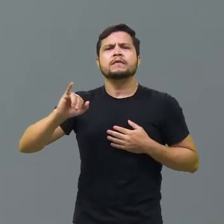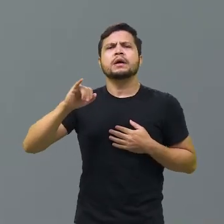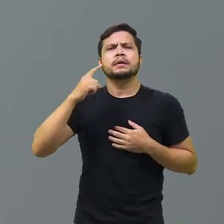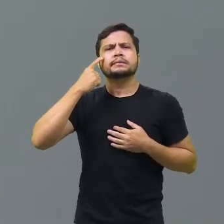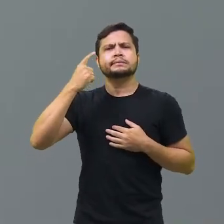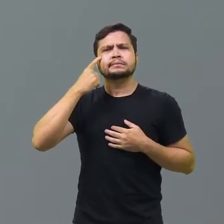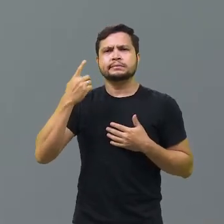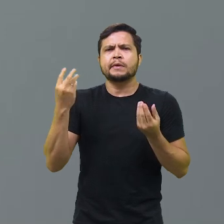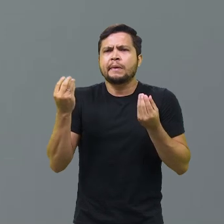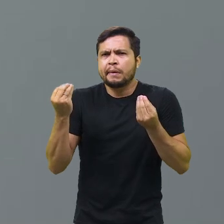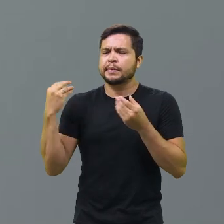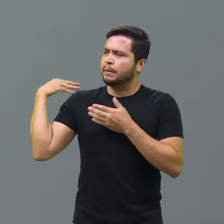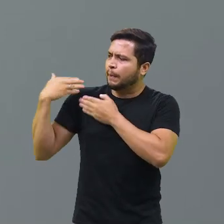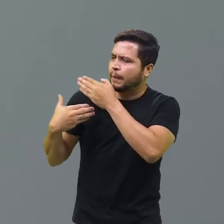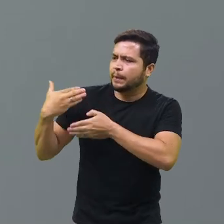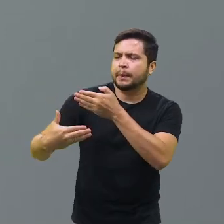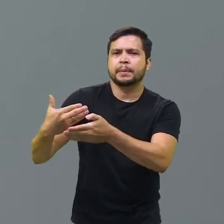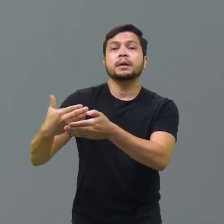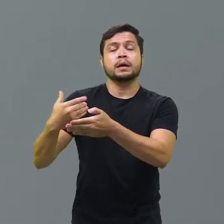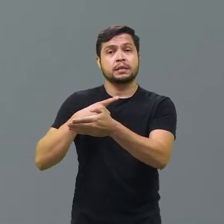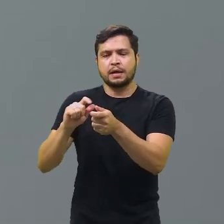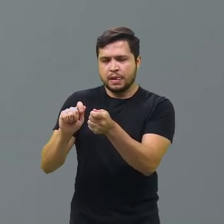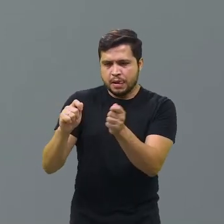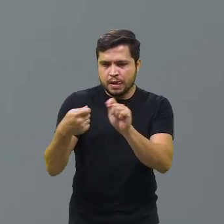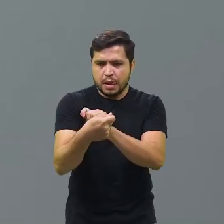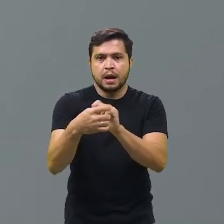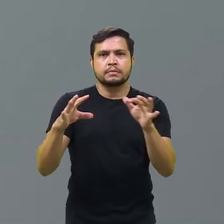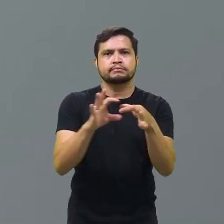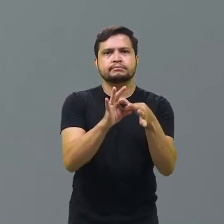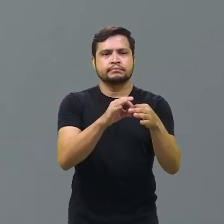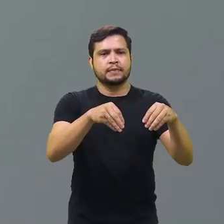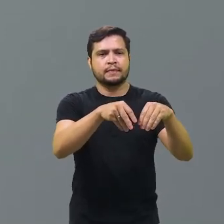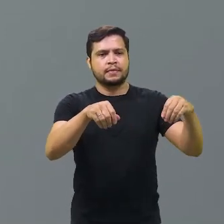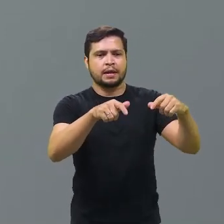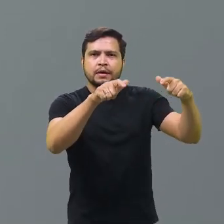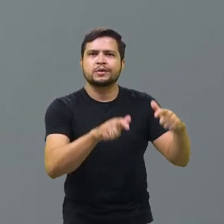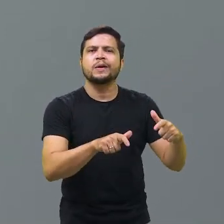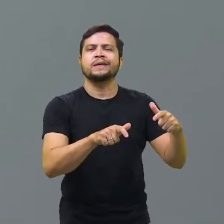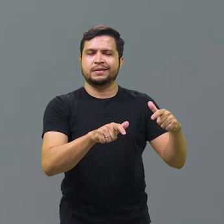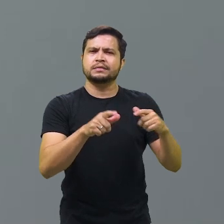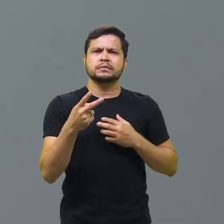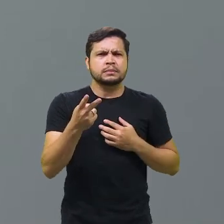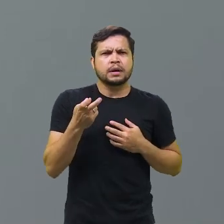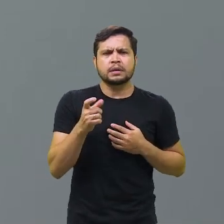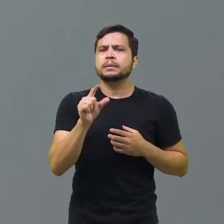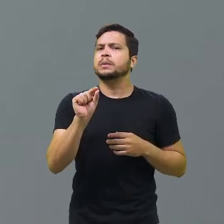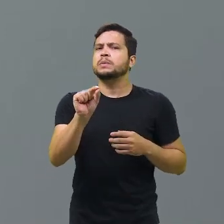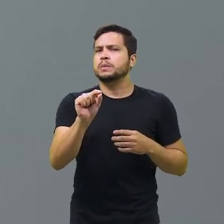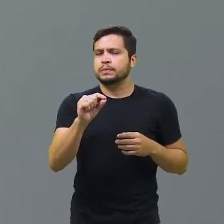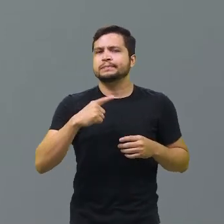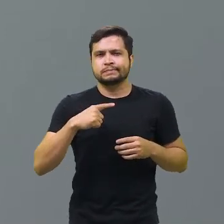foram construindo ao longo da sua história evolutiva ao ambiente terrestre. Então a gente percebe que houve uma migração